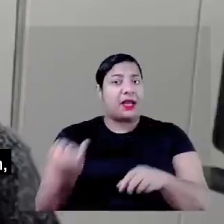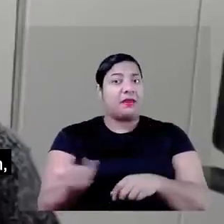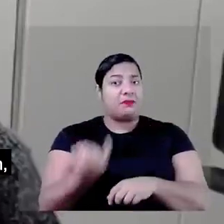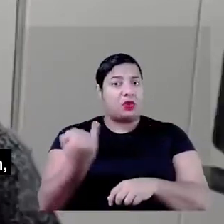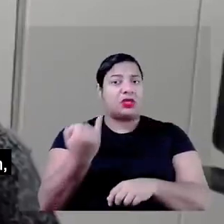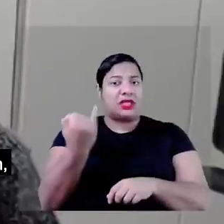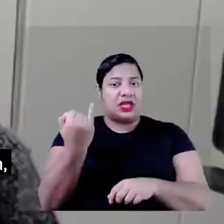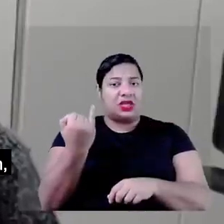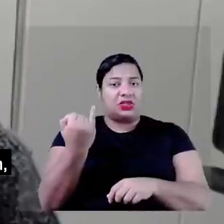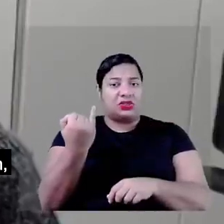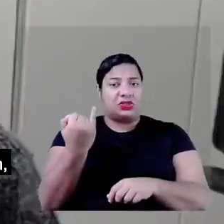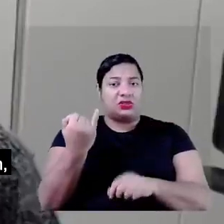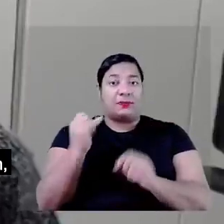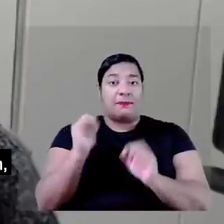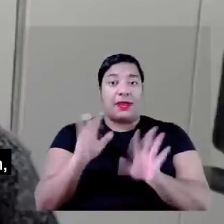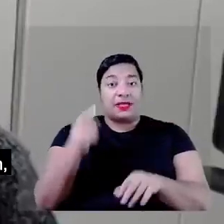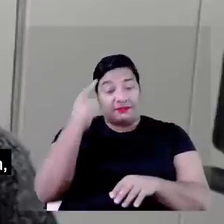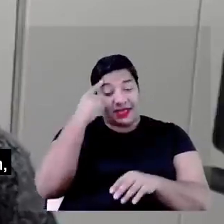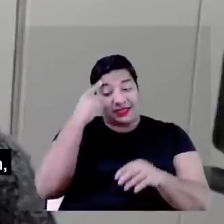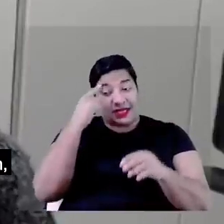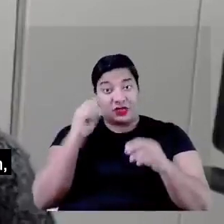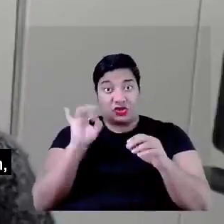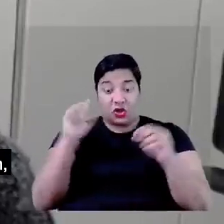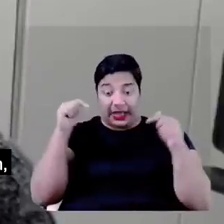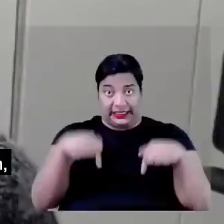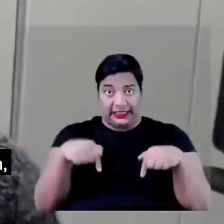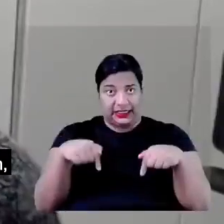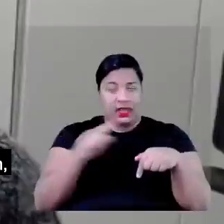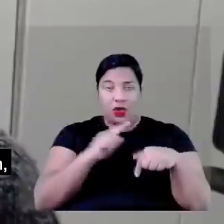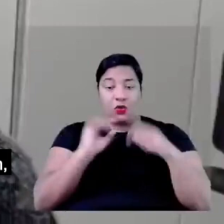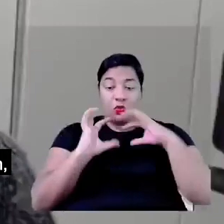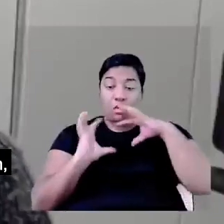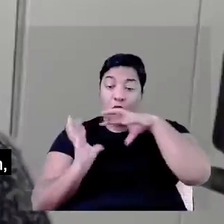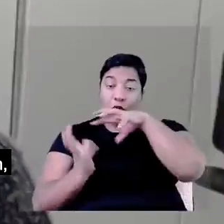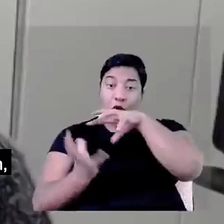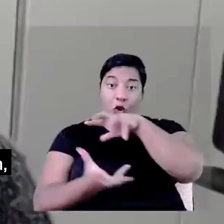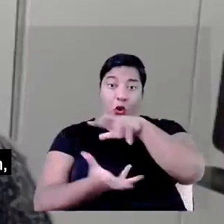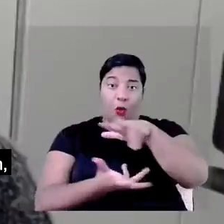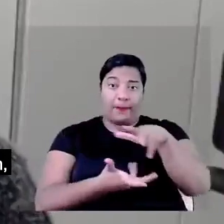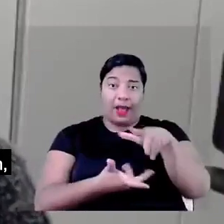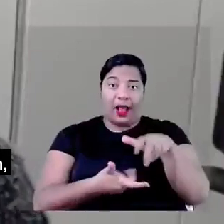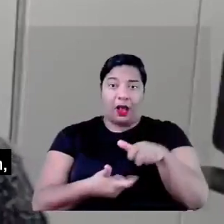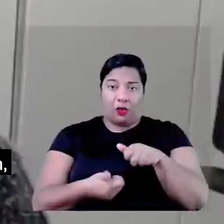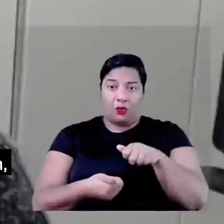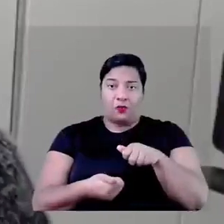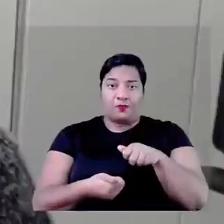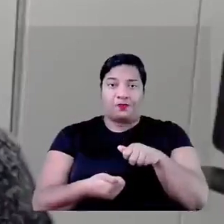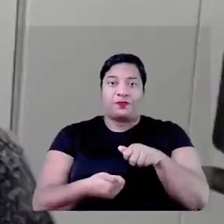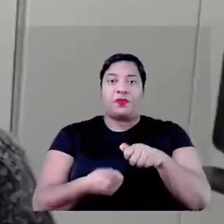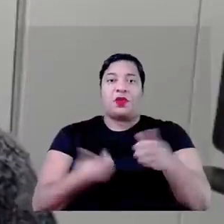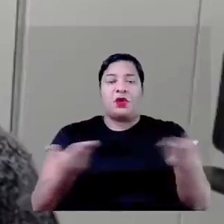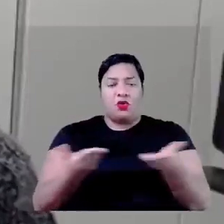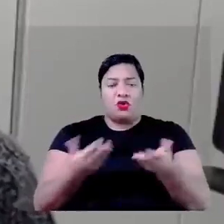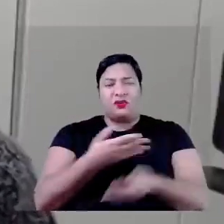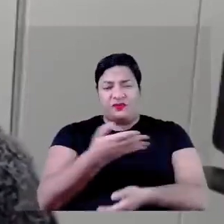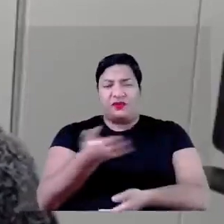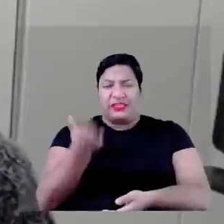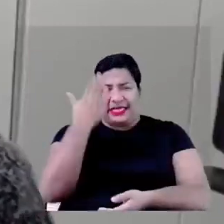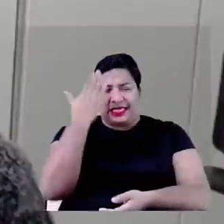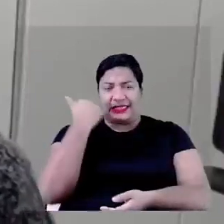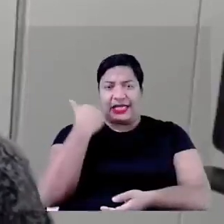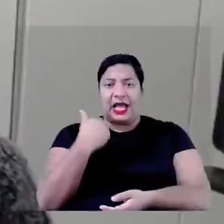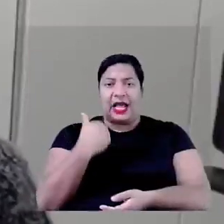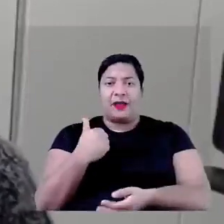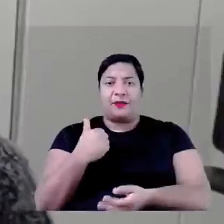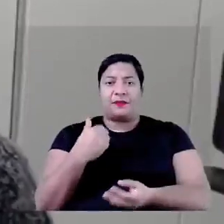maior, que é o cenário global, né? Então, hoje, como deve ser do conhecimento da maioria de todos que nos assistem, nós vivemos